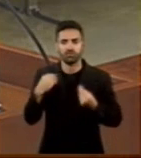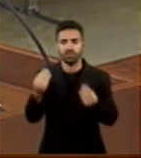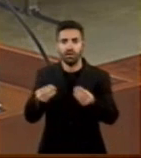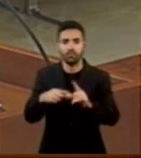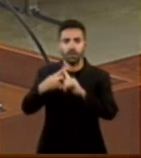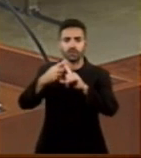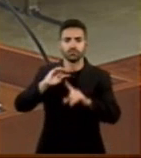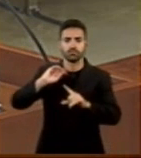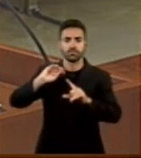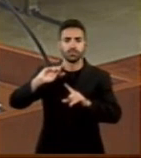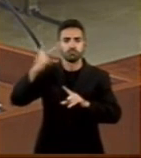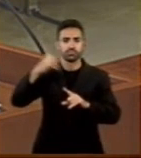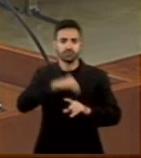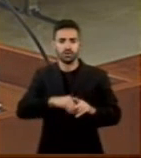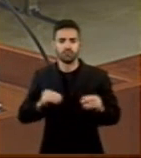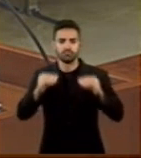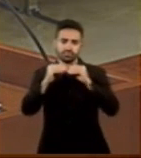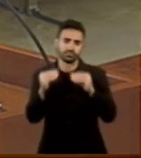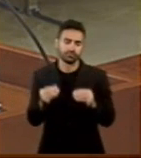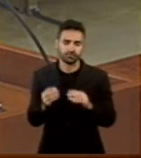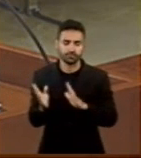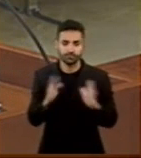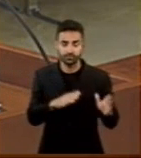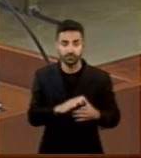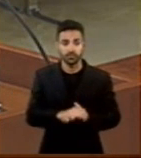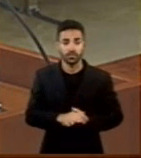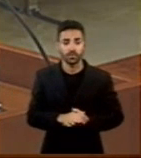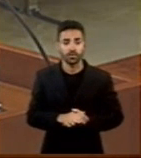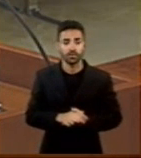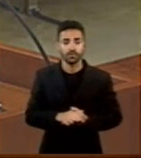temos essa não recepção